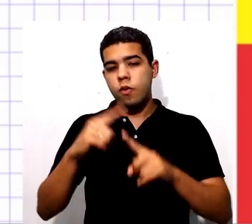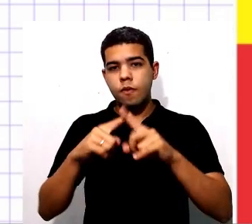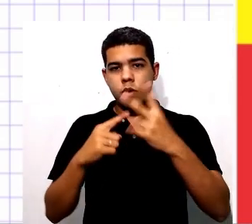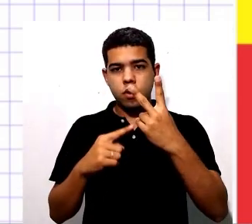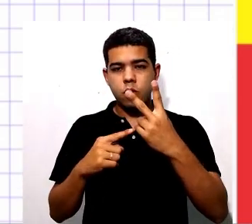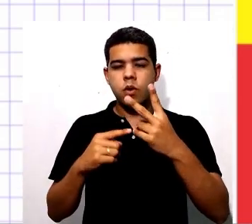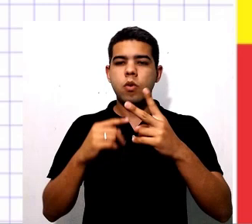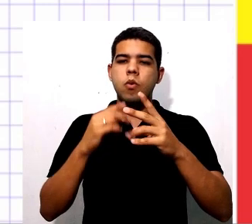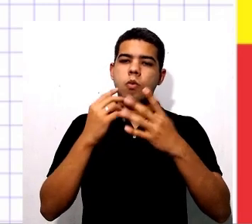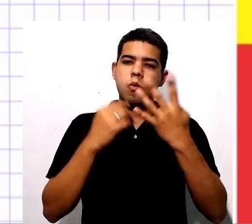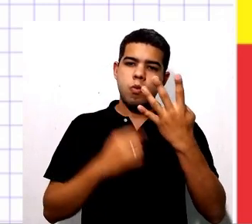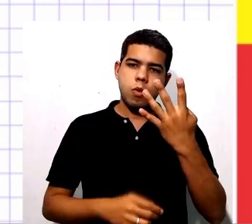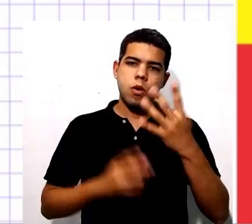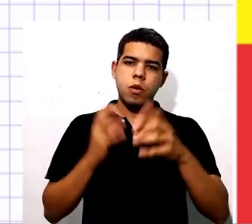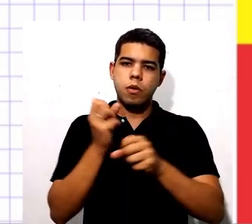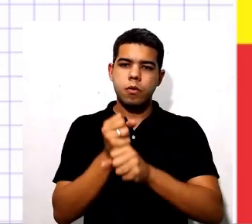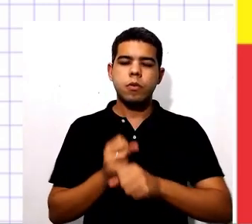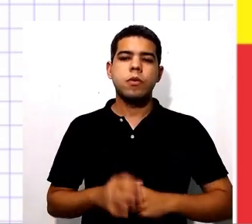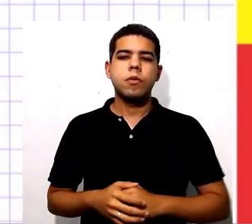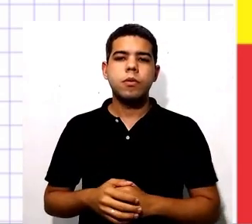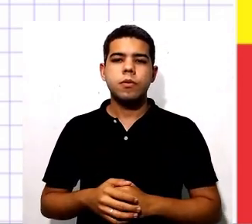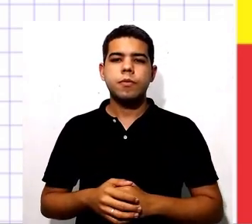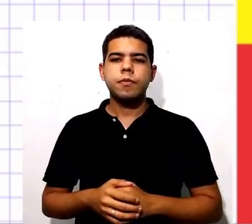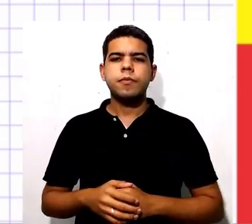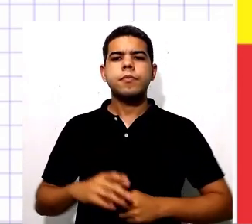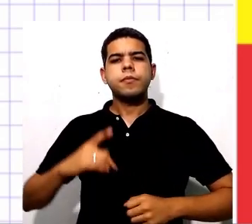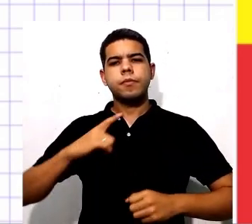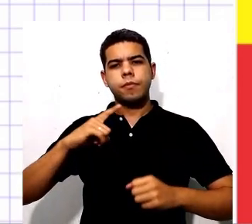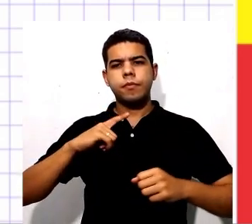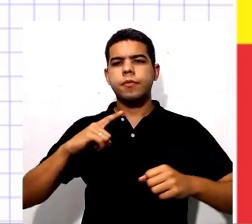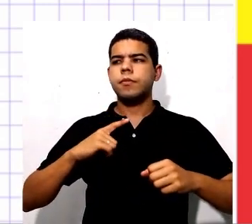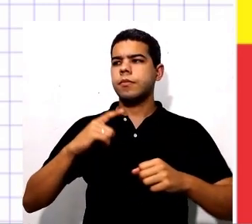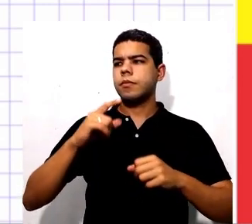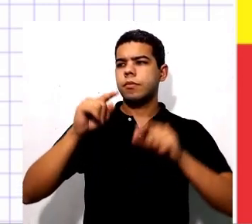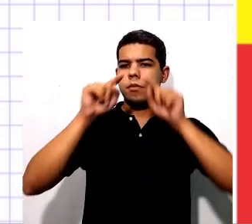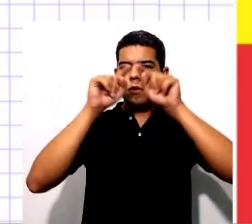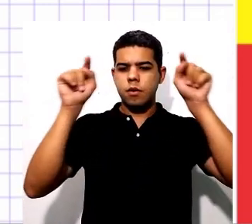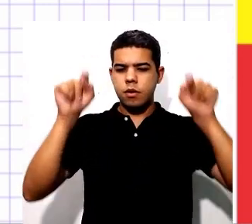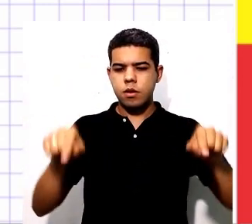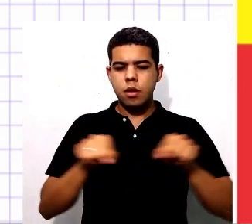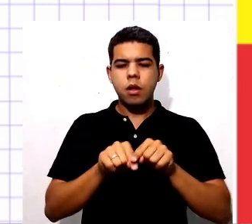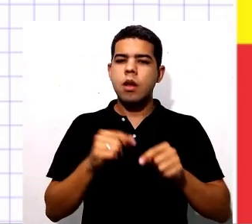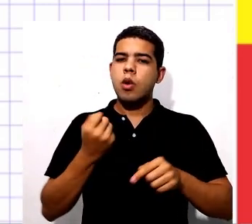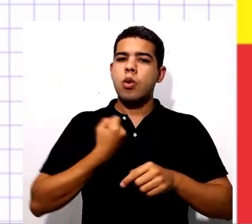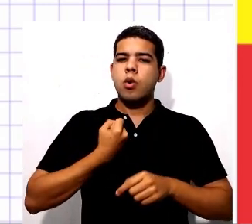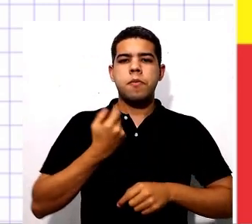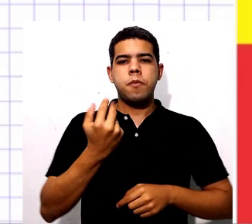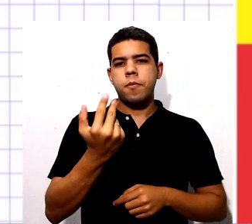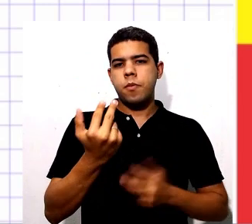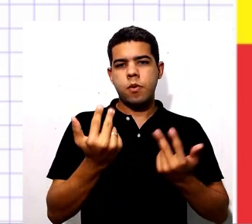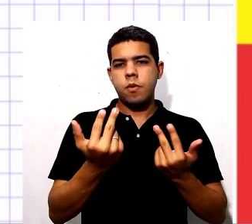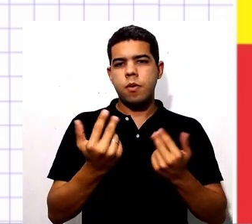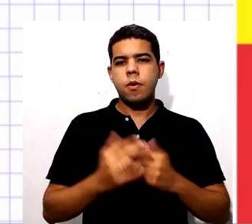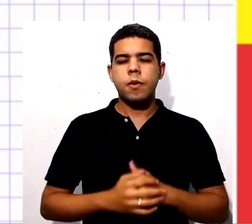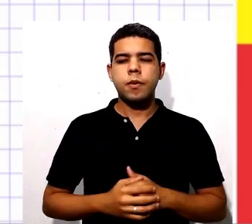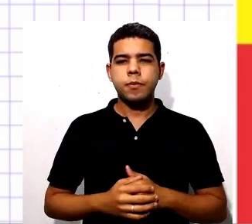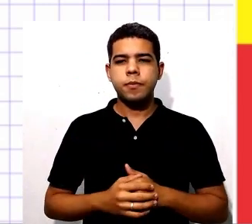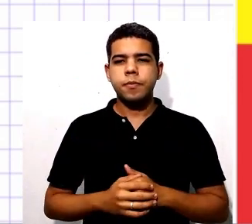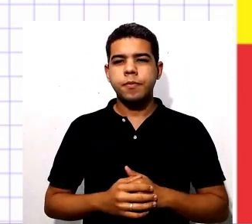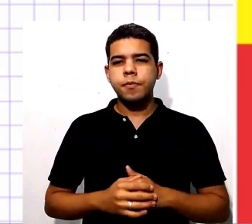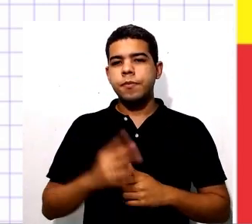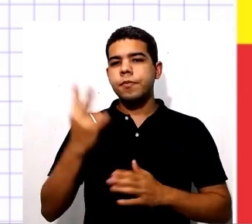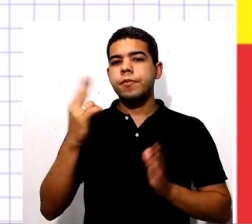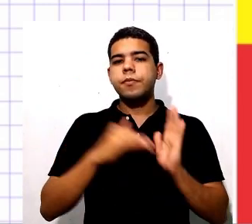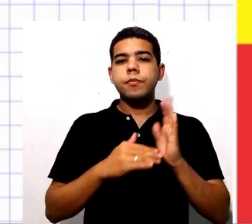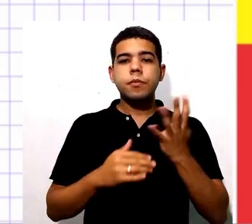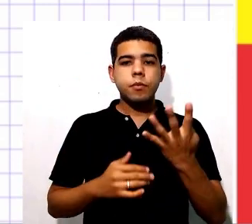valor, porque o quadrado tem todos os lados iguais. Beleza? Então, ó, 2 para chegar em 4 multiplicou por 2. Então, esse